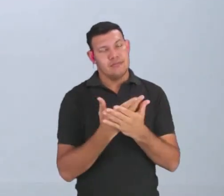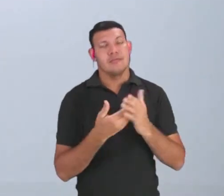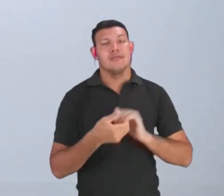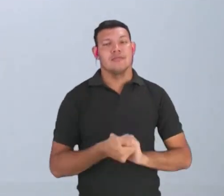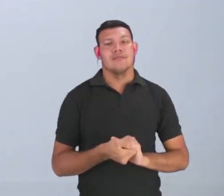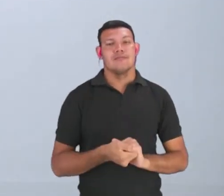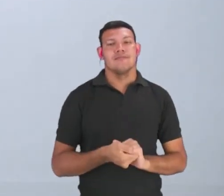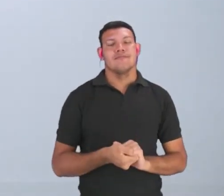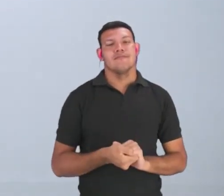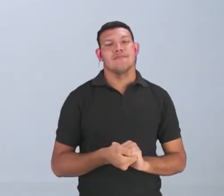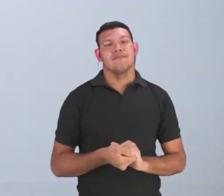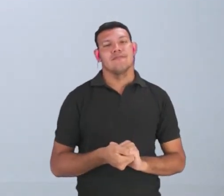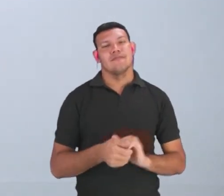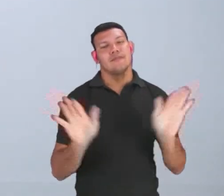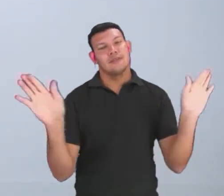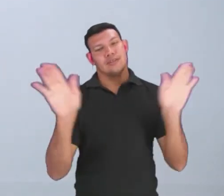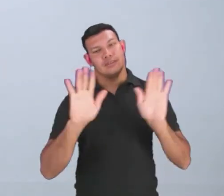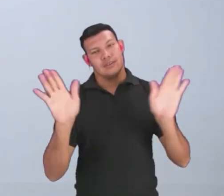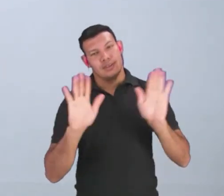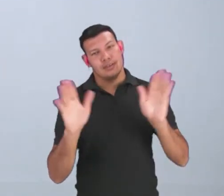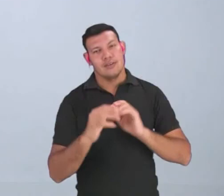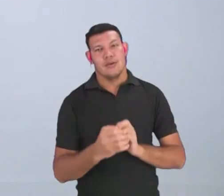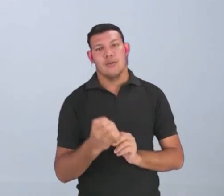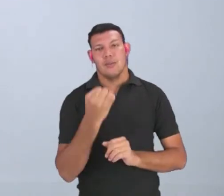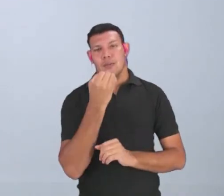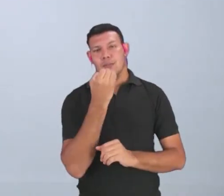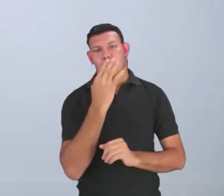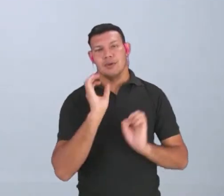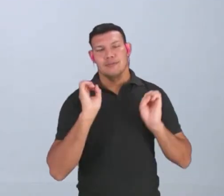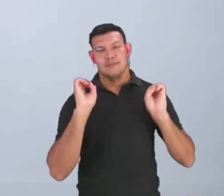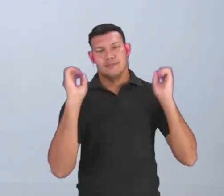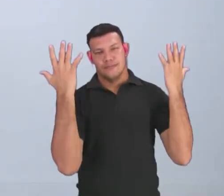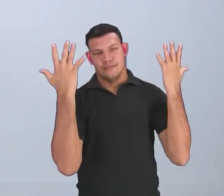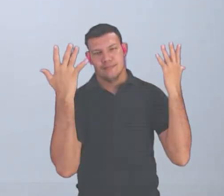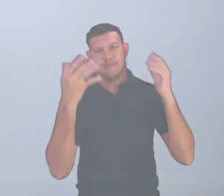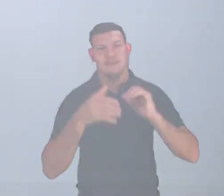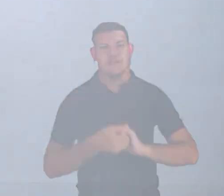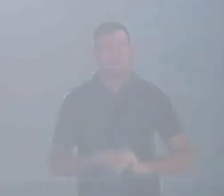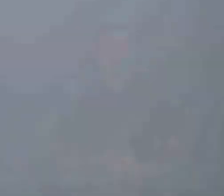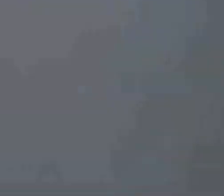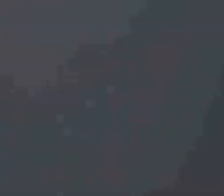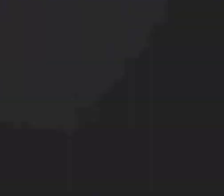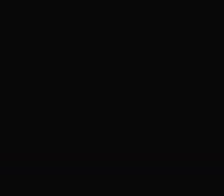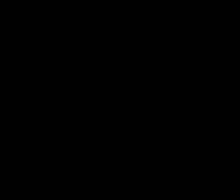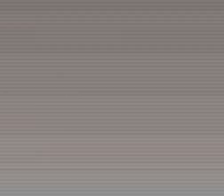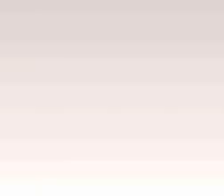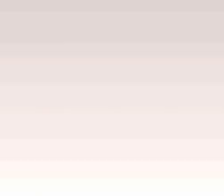se vê numa próxima oportunidade, tá bom? Tchau, tchau e boas festas!